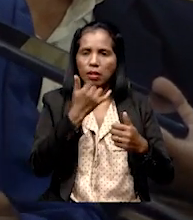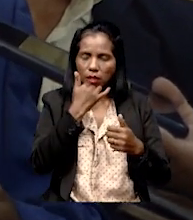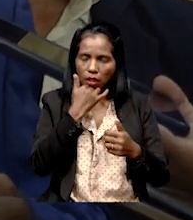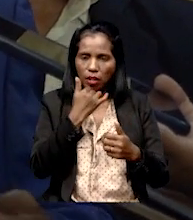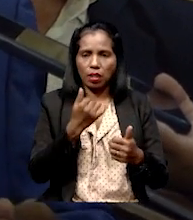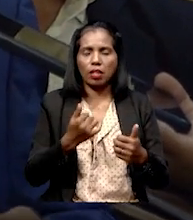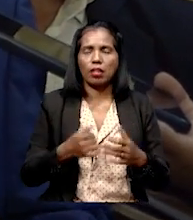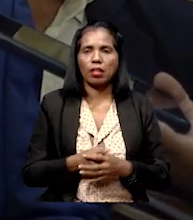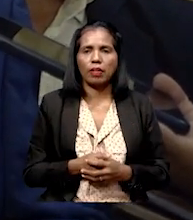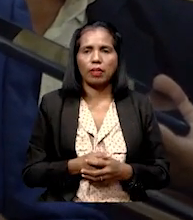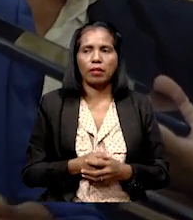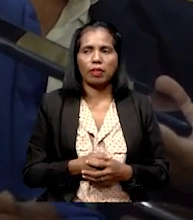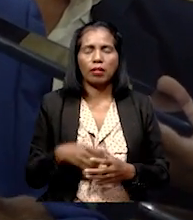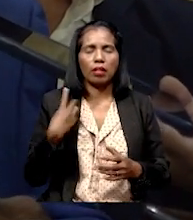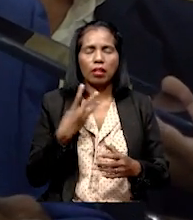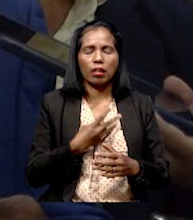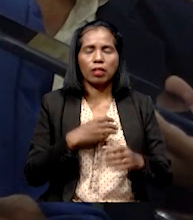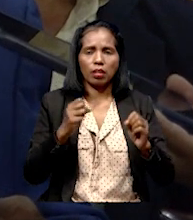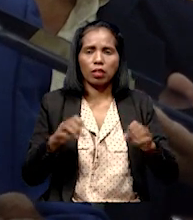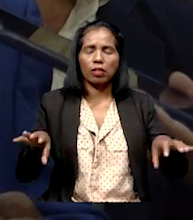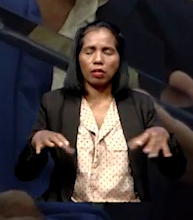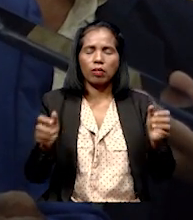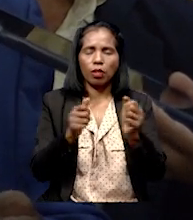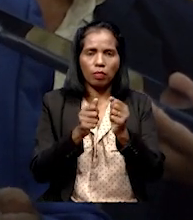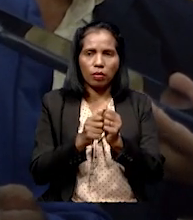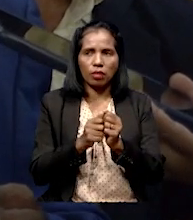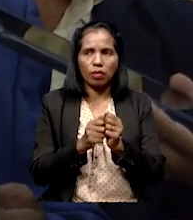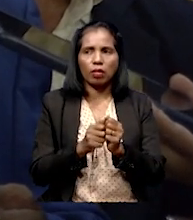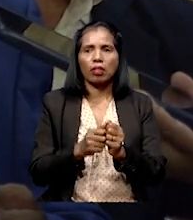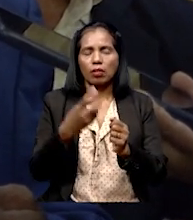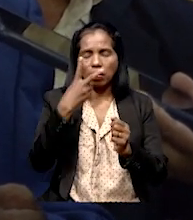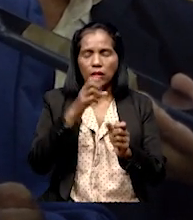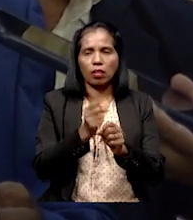né? Ita colabora 100% para a investigação lá.